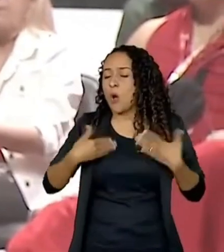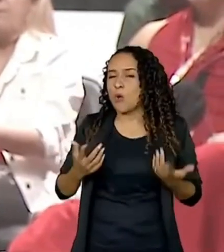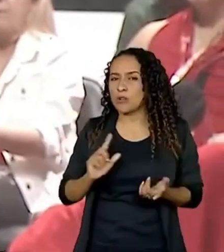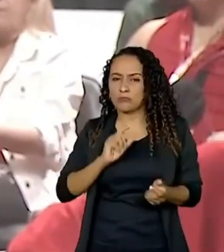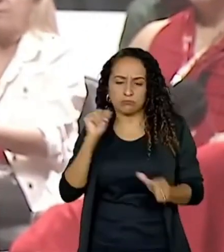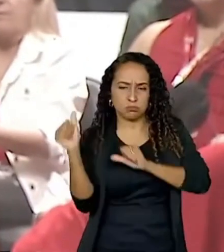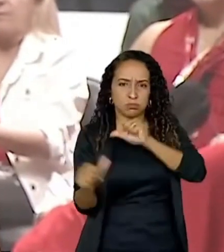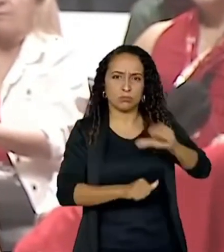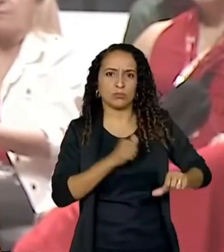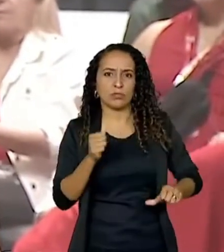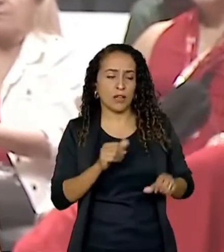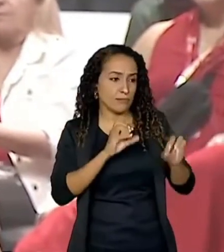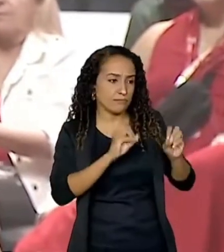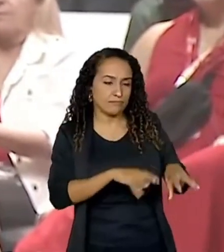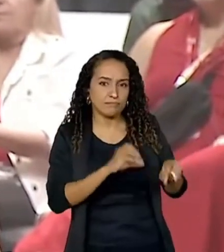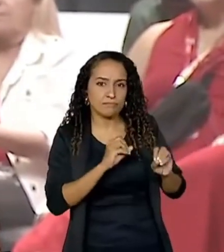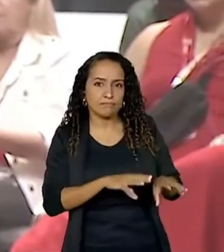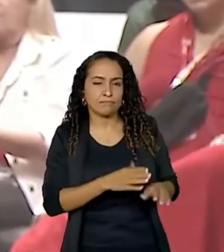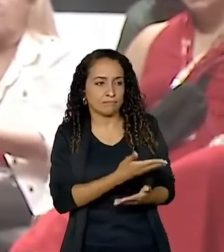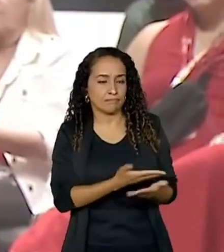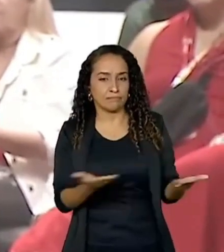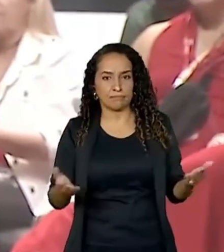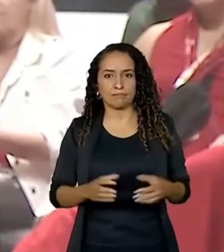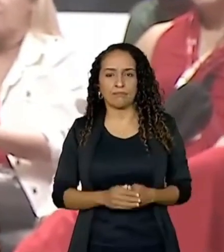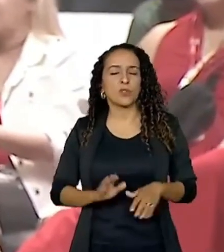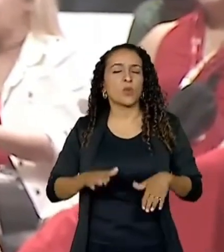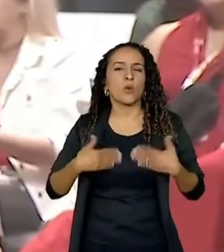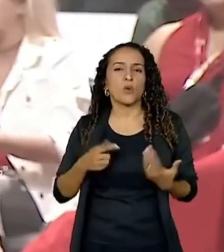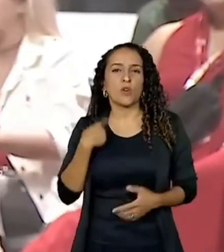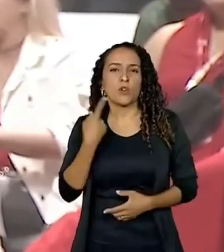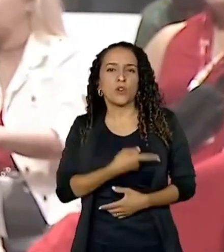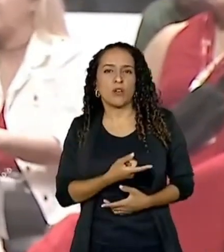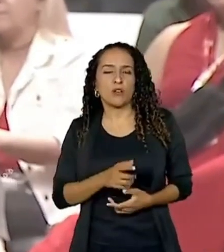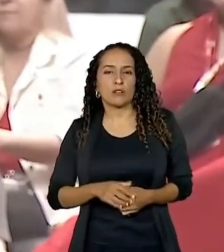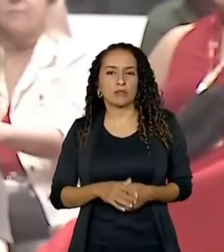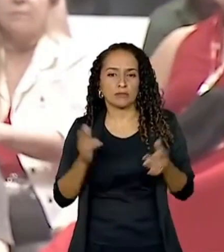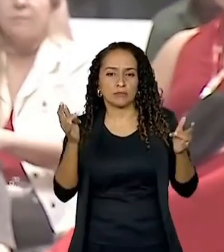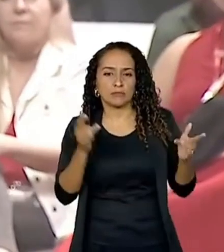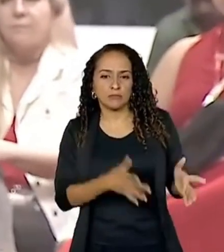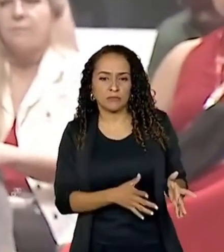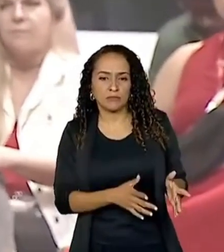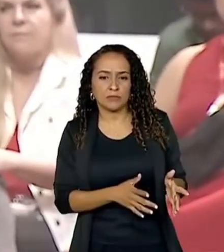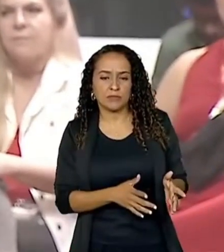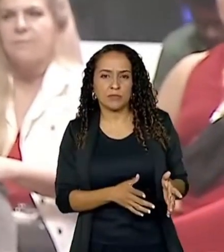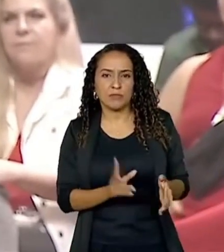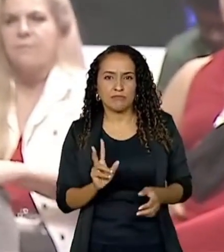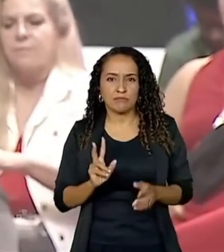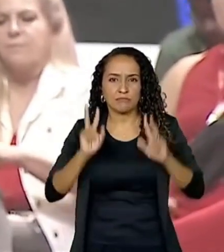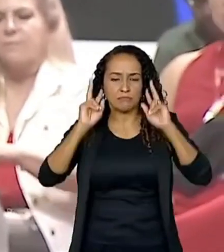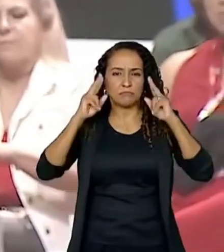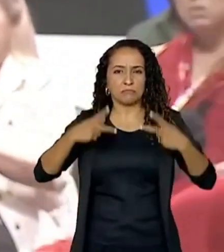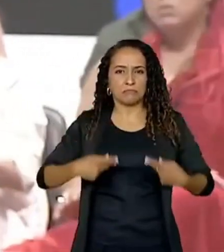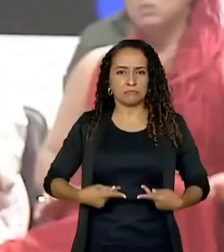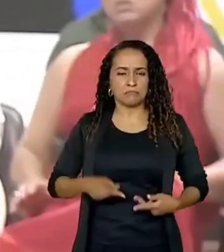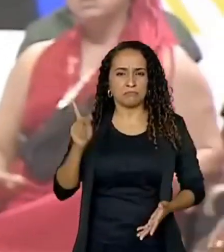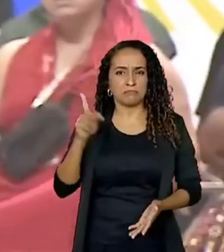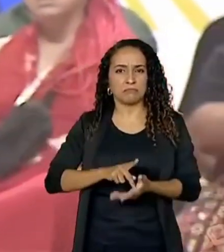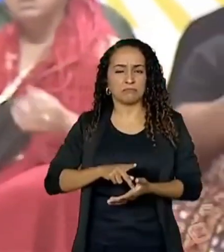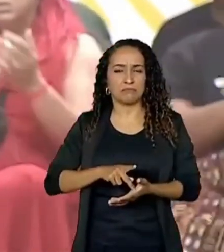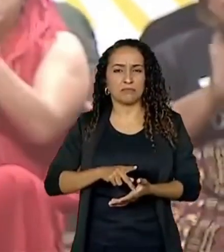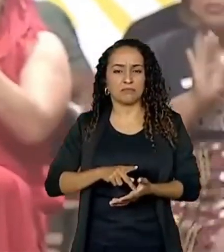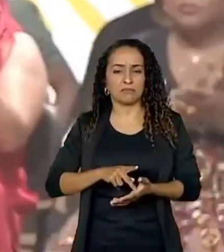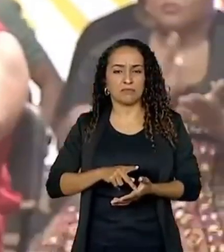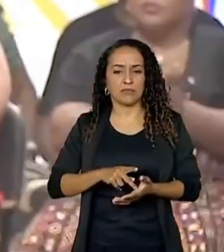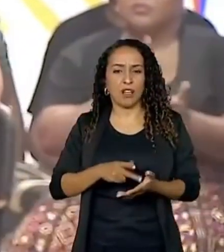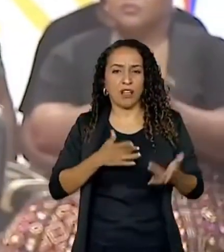e vai formar essa gente? Quando é que a gente vai deixar de ter algoritmo e vai voltar a ser humanista? A gente vai voltar a